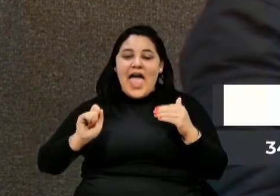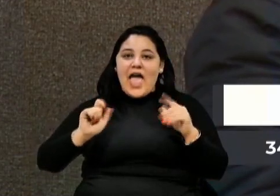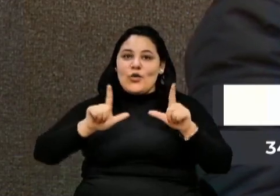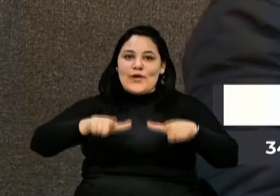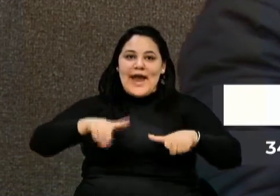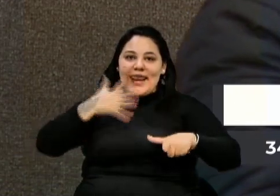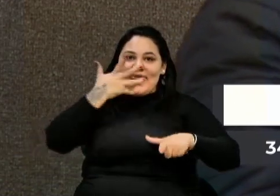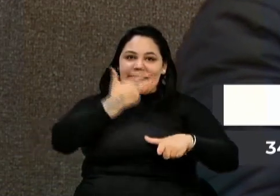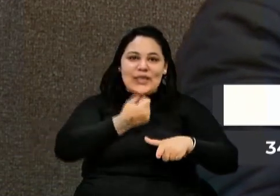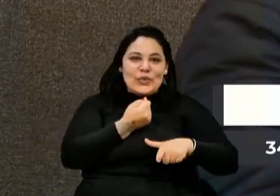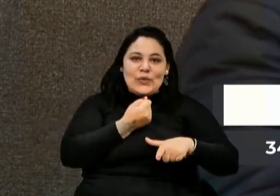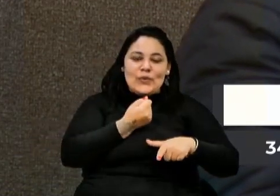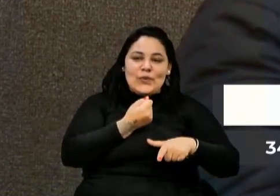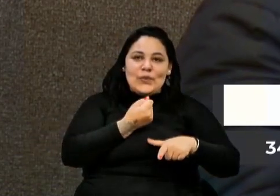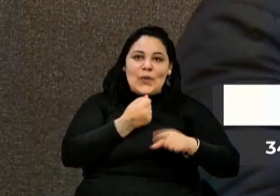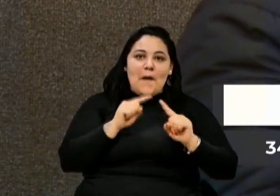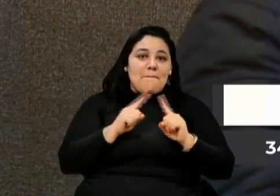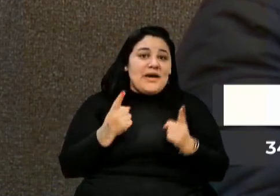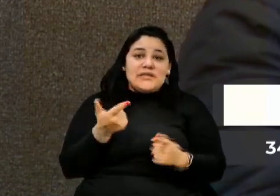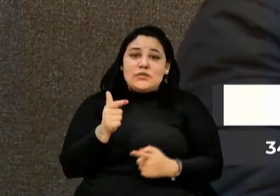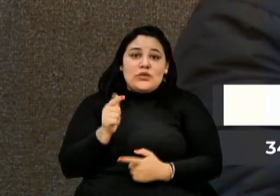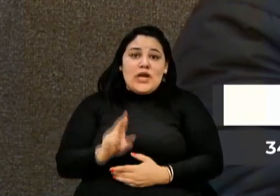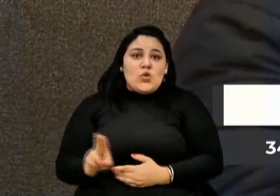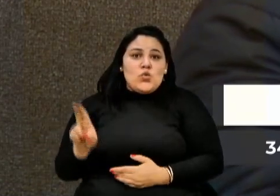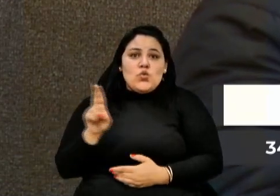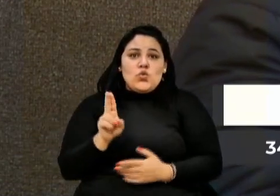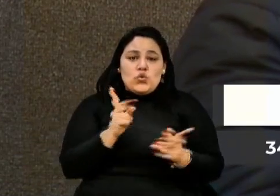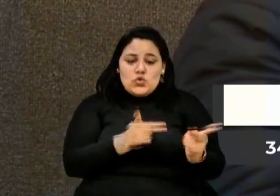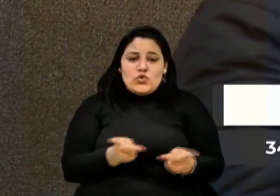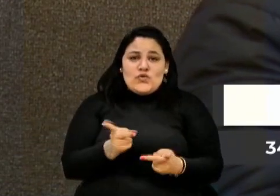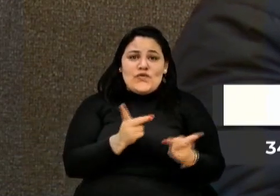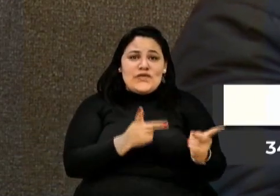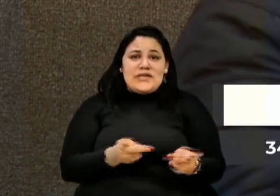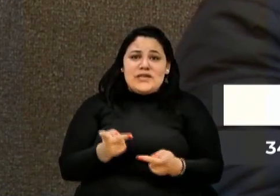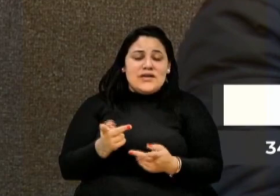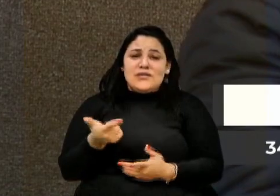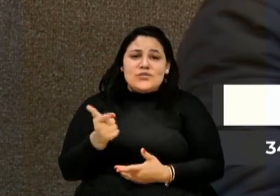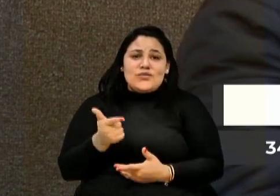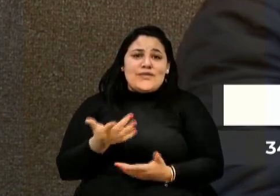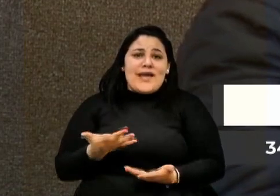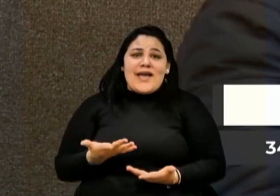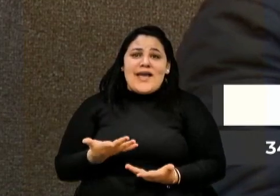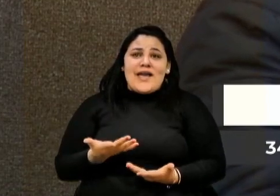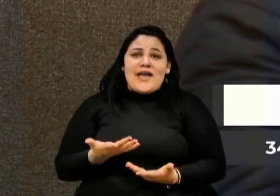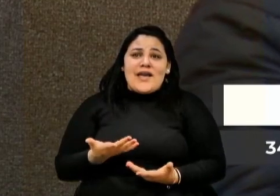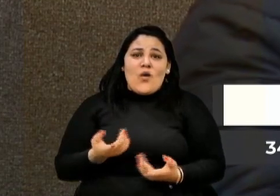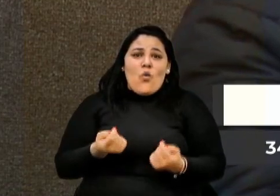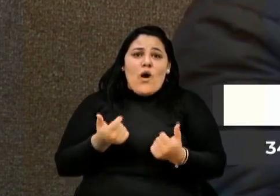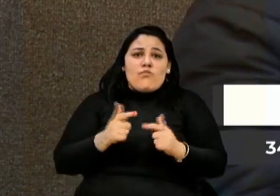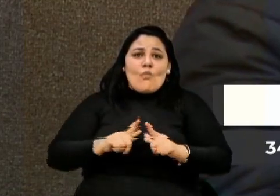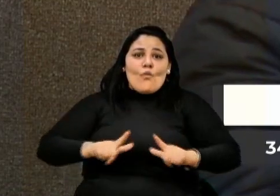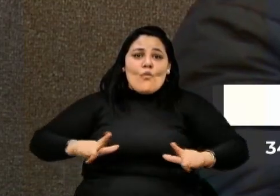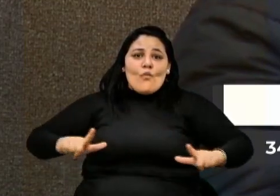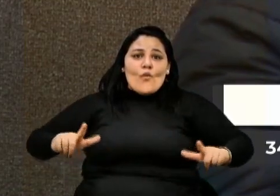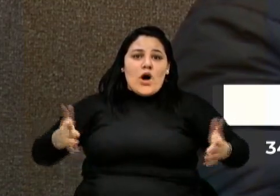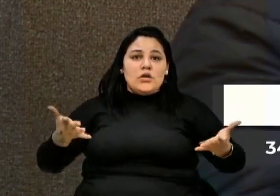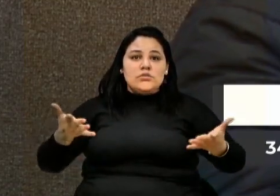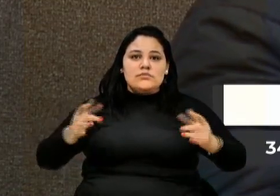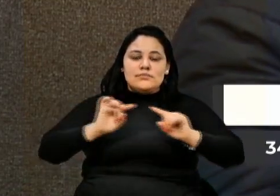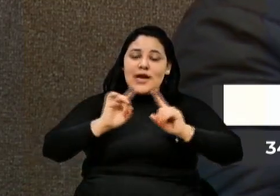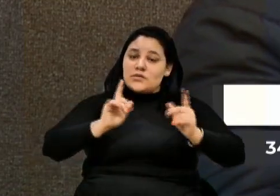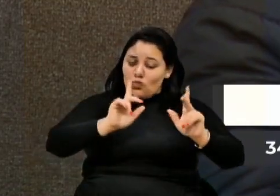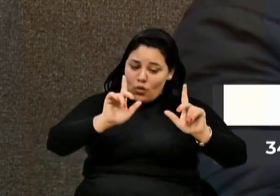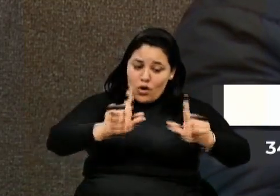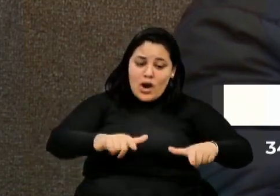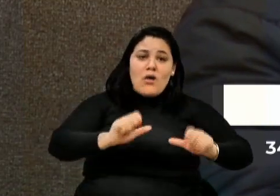mais a utilização que outrora teve. Não tem mais tantos seminaristas lá. Está praticamente vago. Então, mas é um local que pode ser visitado